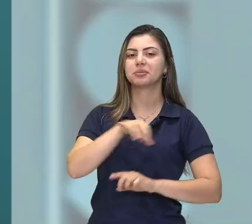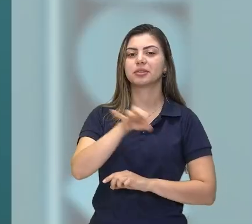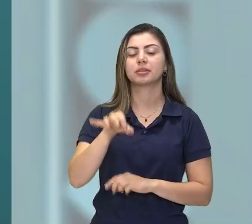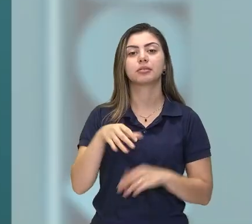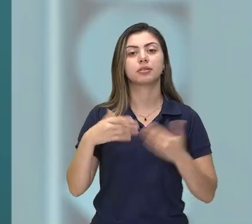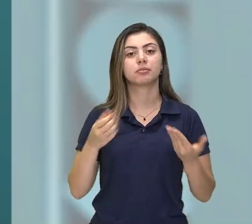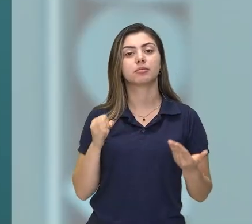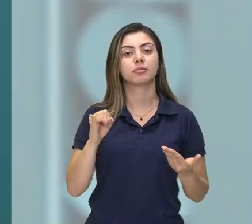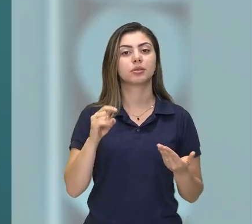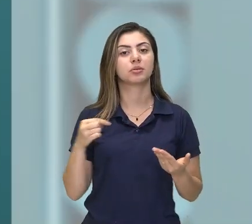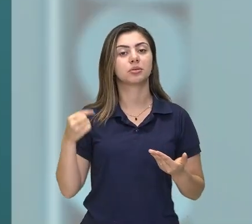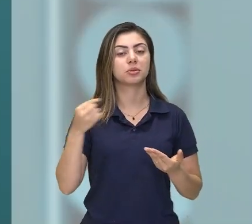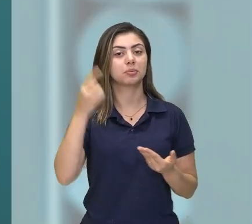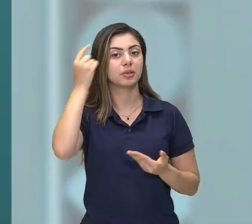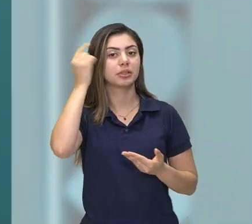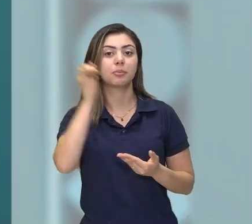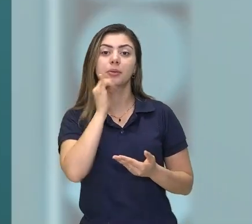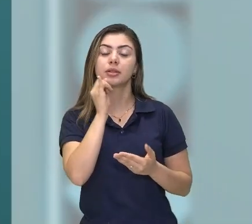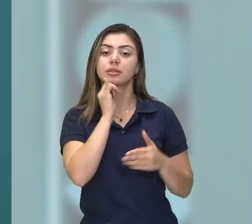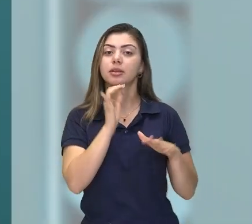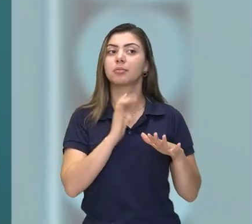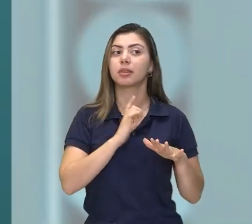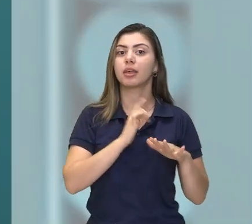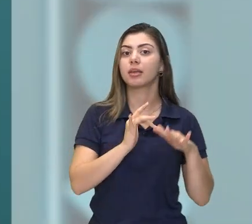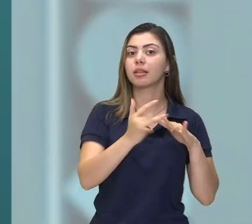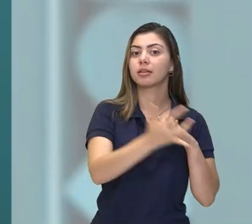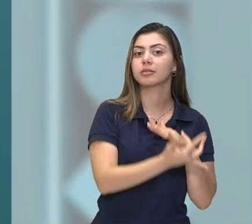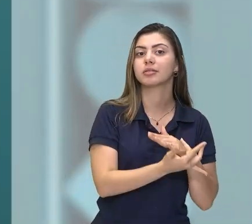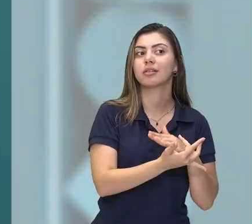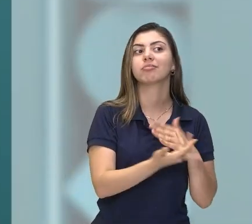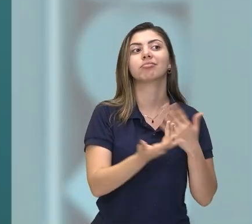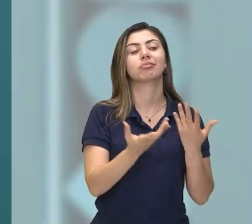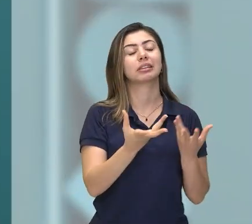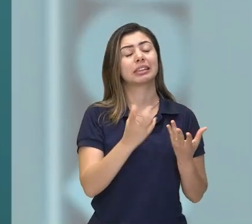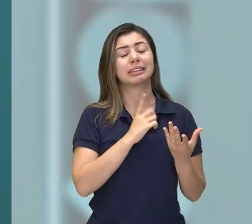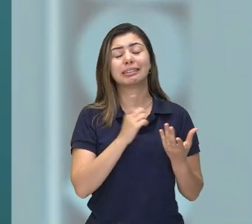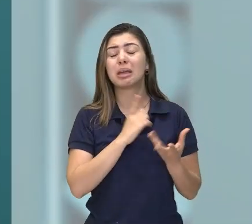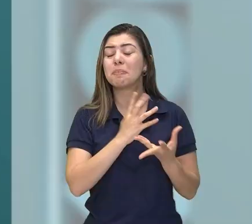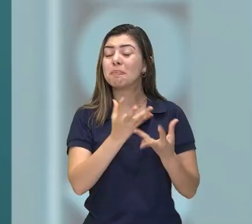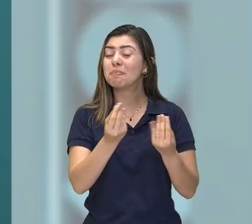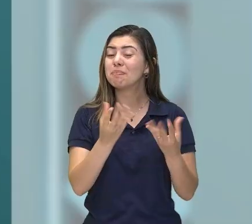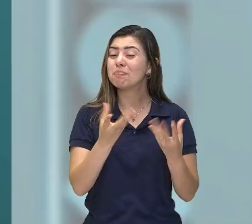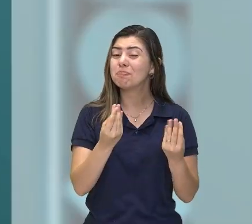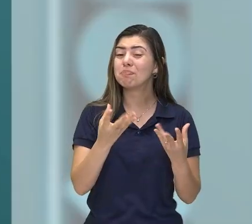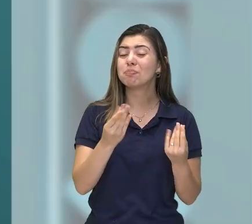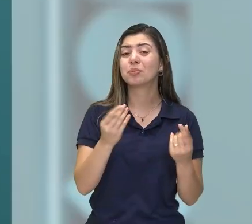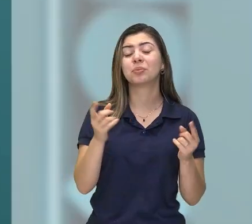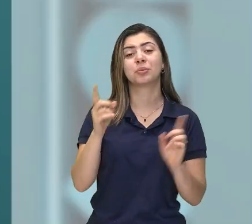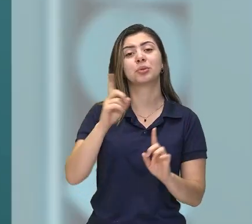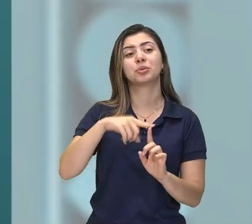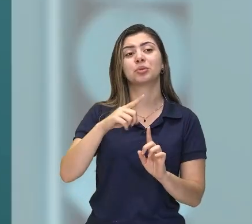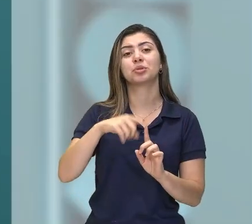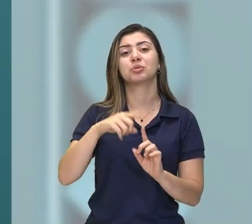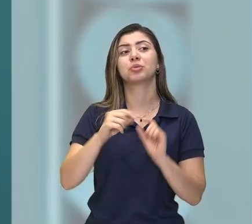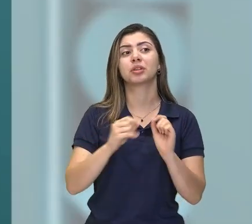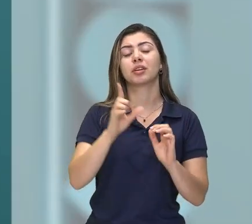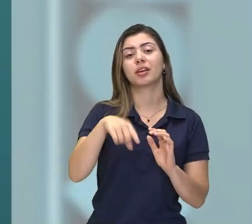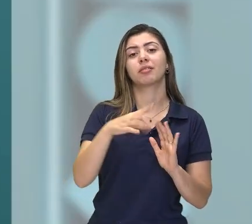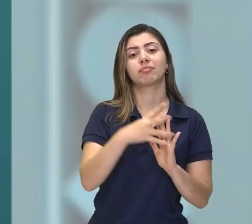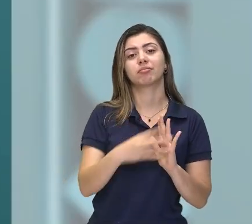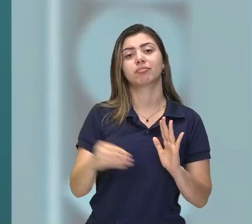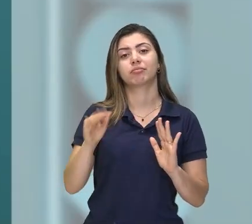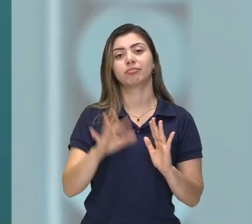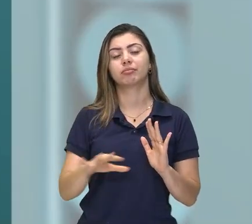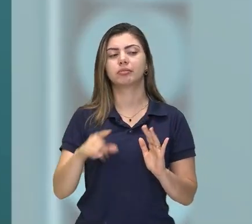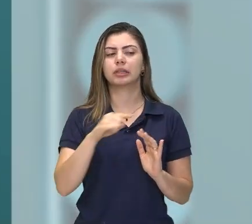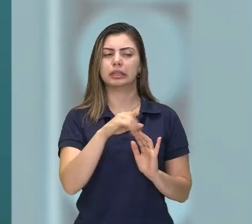pensar nas redes sociais, por exemplo, existe muito, mas muito mesmo, a questão da intertextualidade. Nossa,